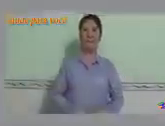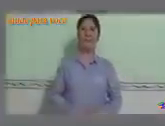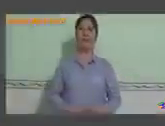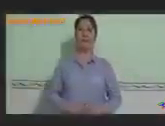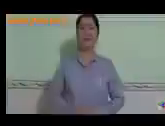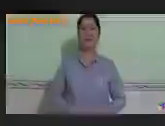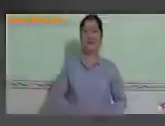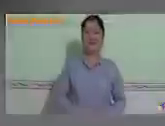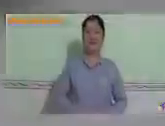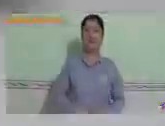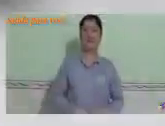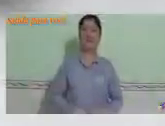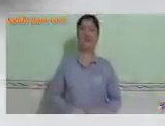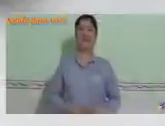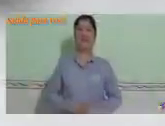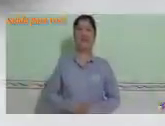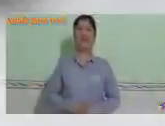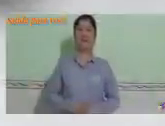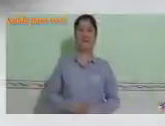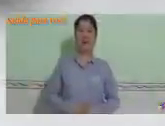Dois ponto